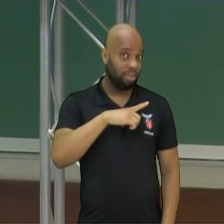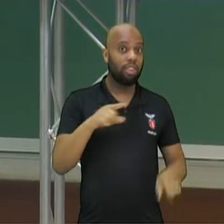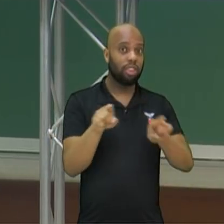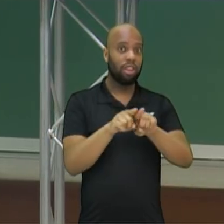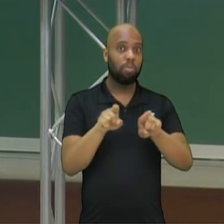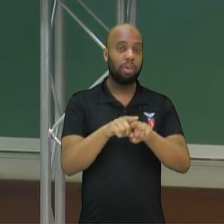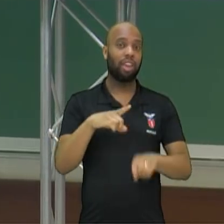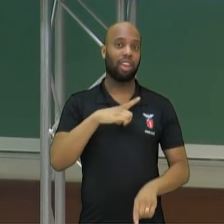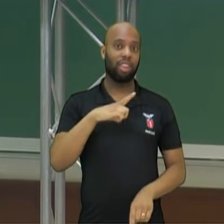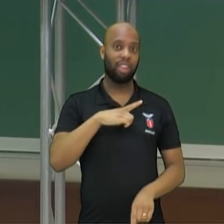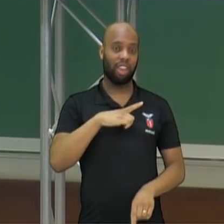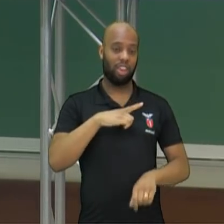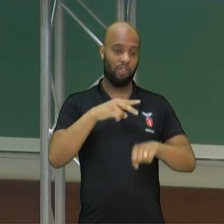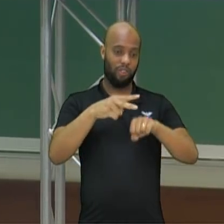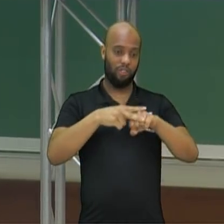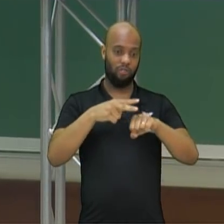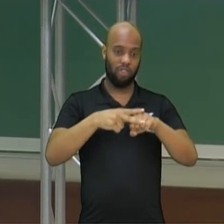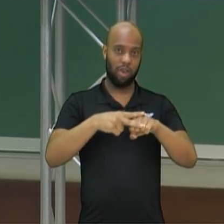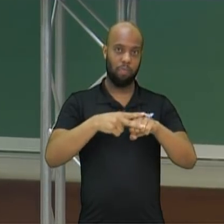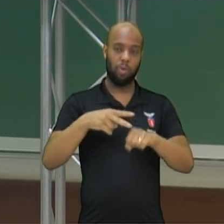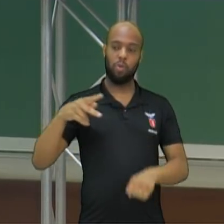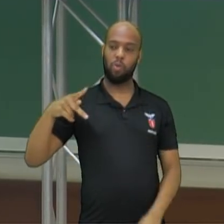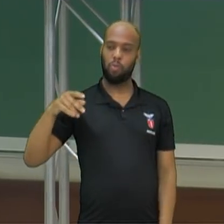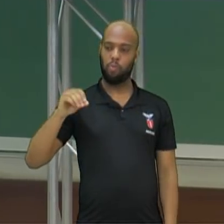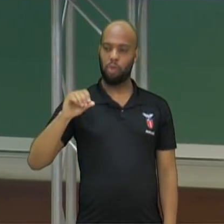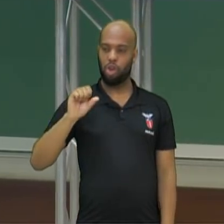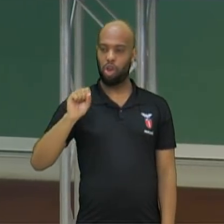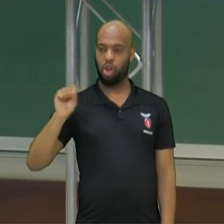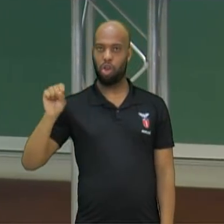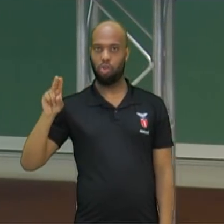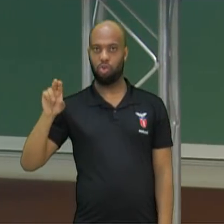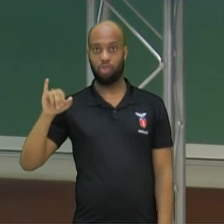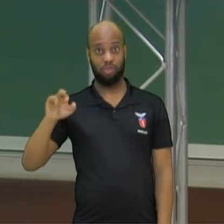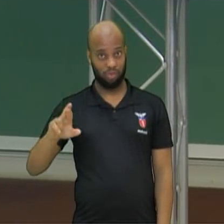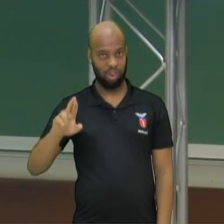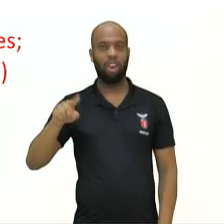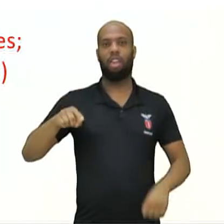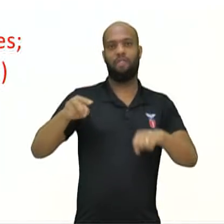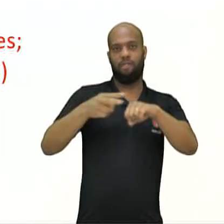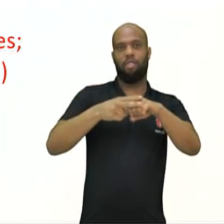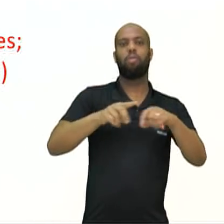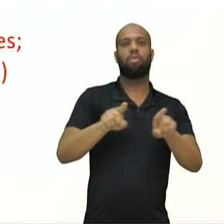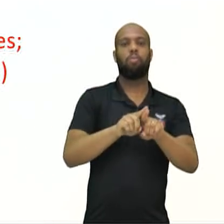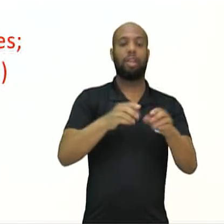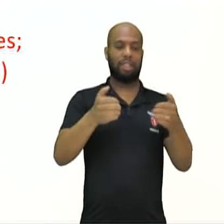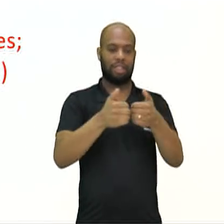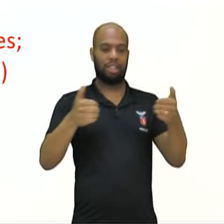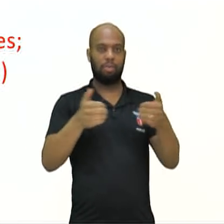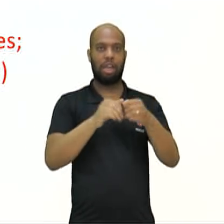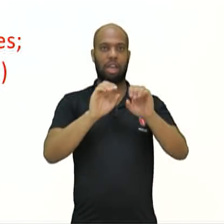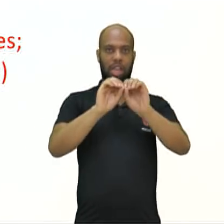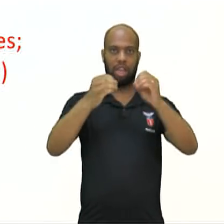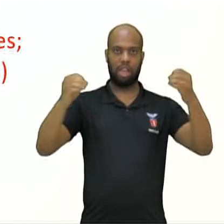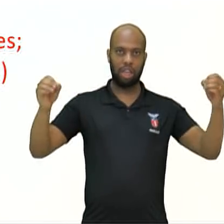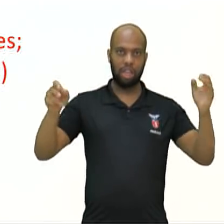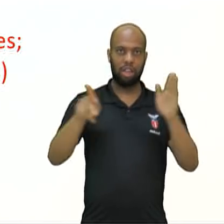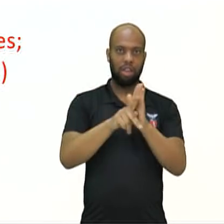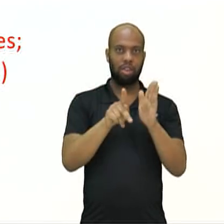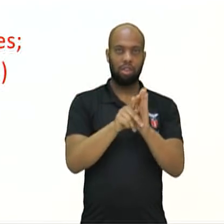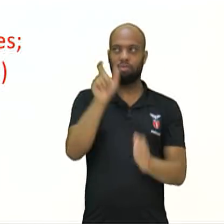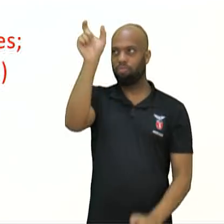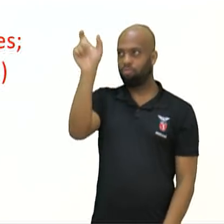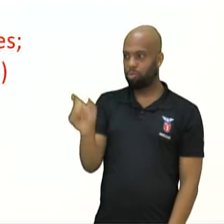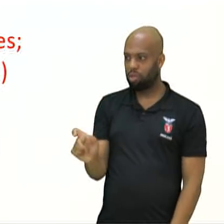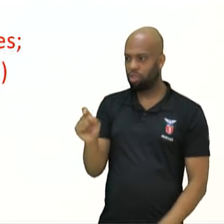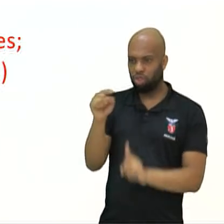verbo possuir. Então, não dá para errar. Separe as orações desses períodos e classifique o sujeito de